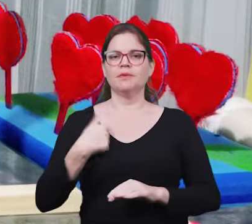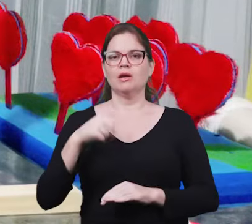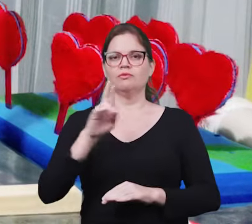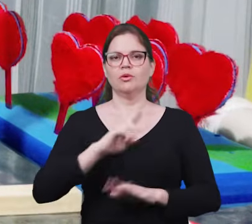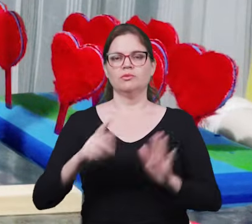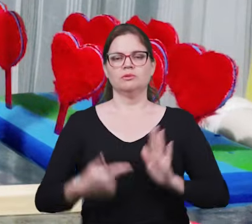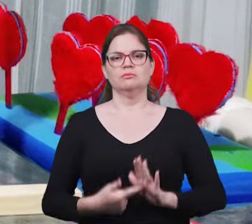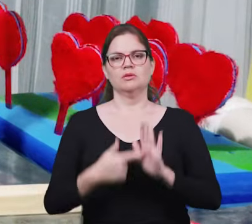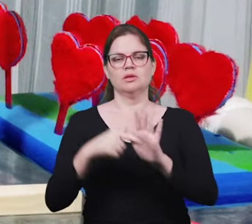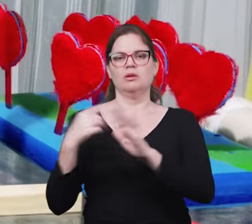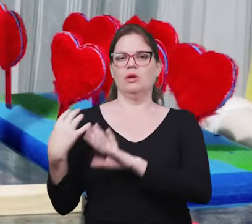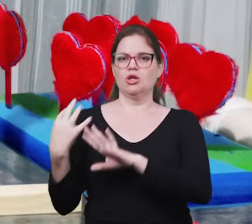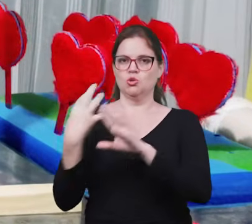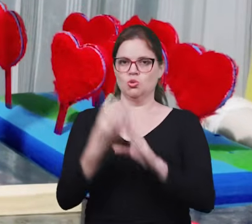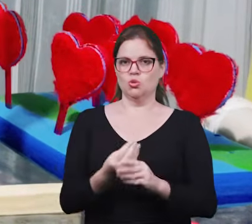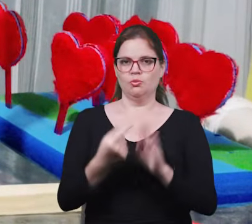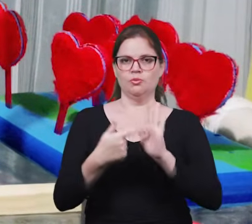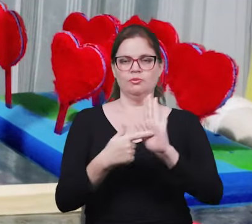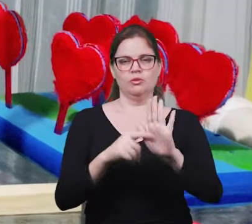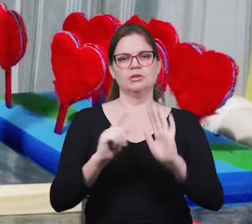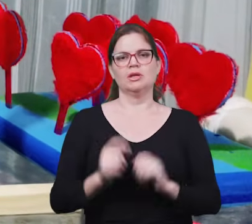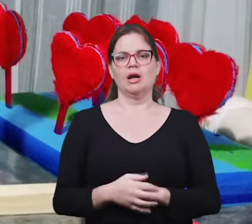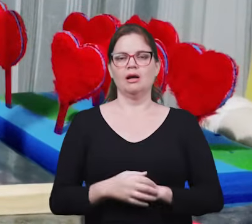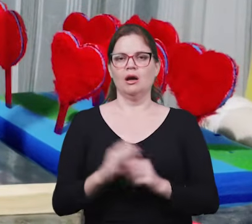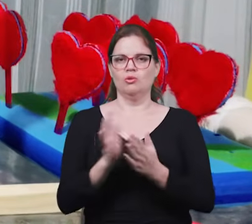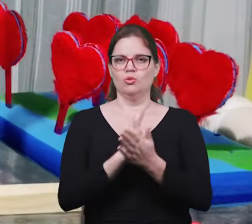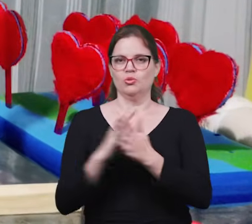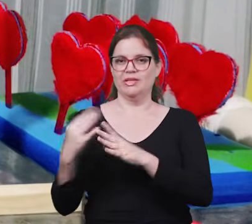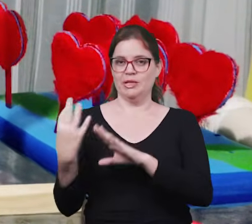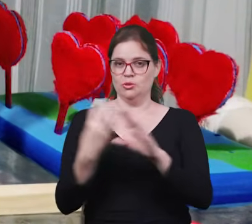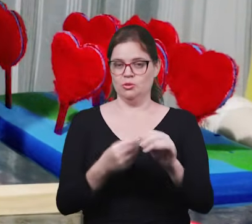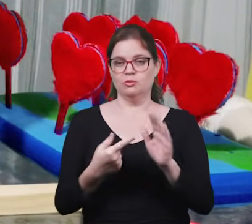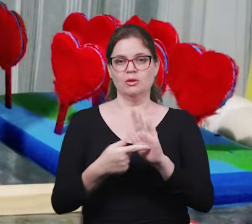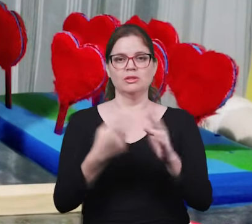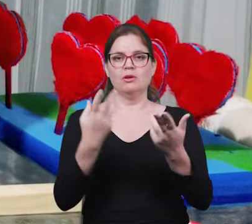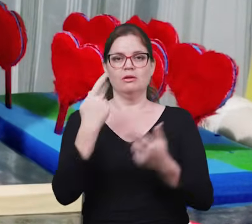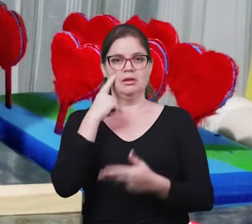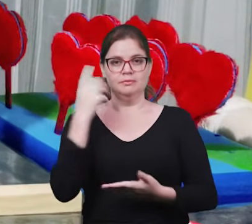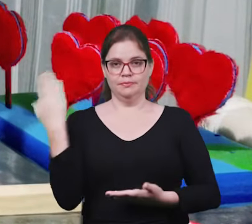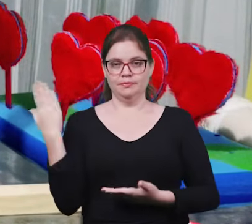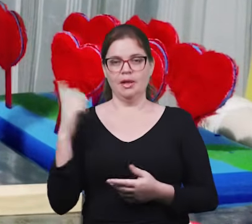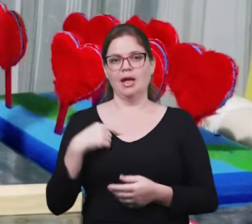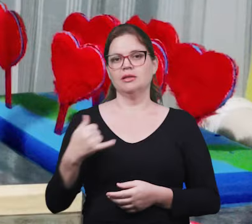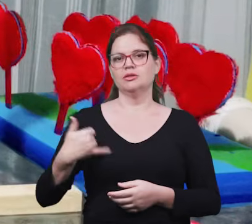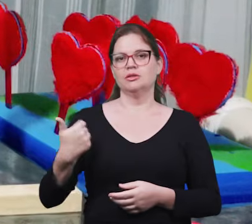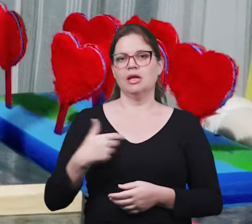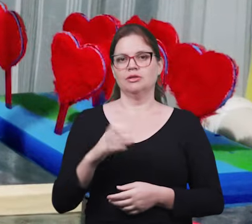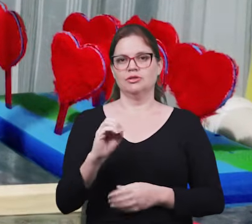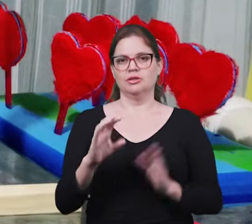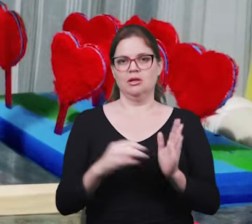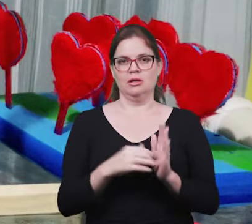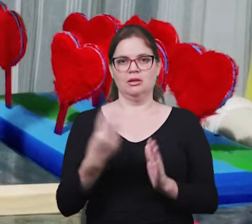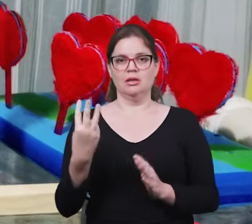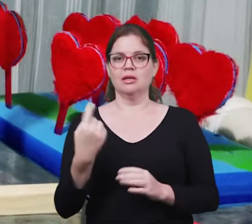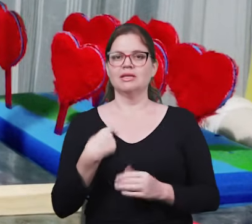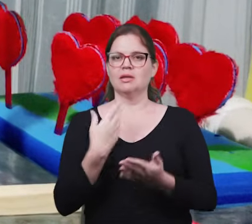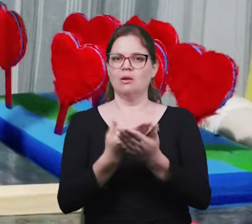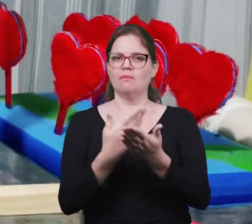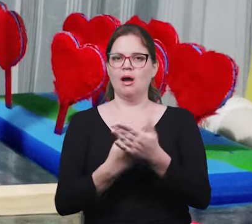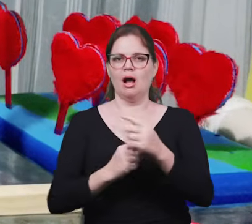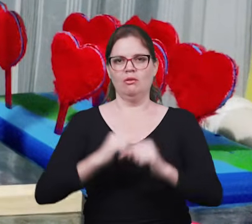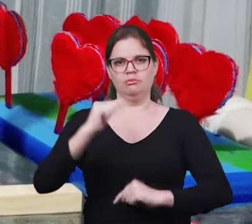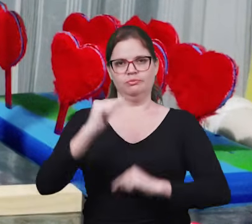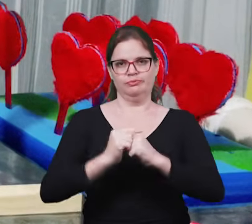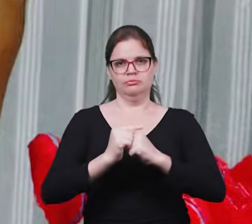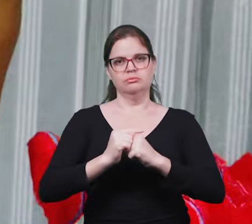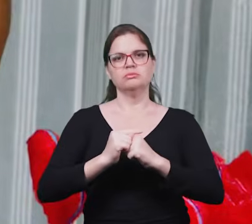utilizado, o resumo que foi utilizado para a classe de 0 a 3 anos. E a gente sabe que é uma aula mais enxuta, um tempo mais curto para